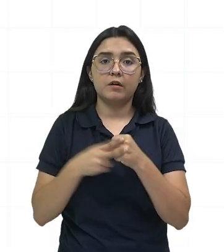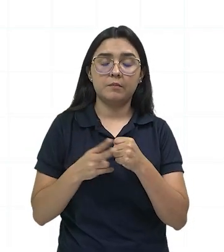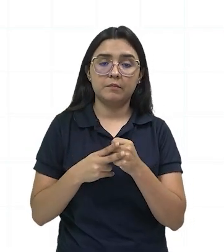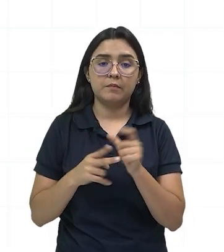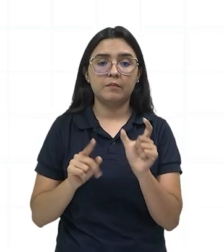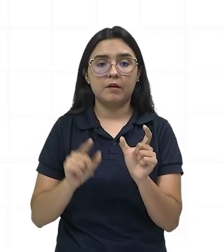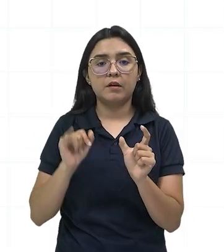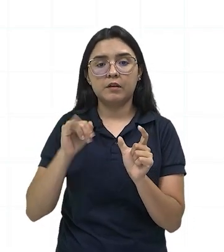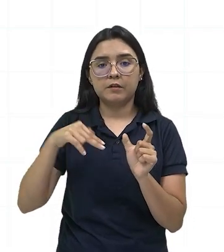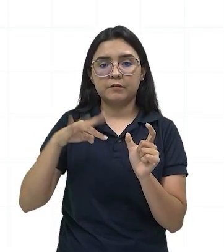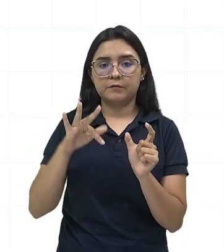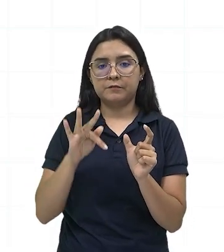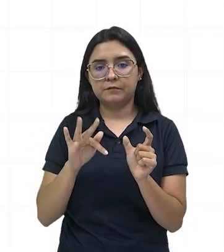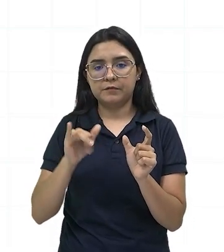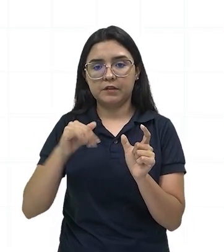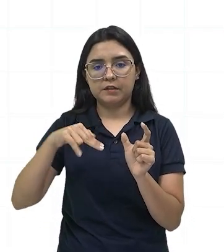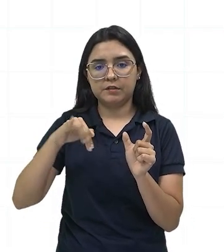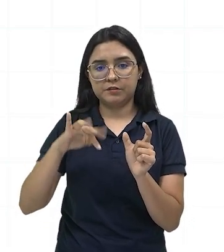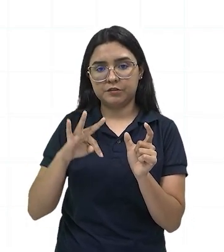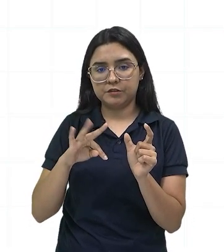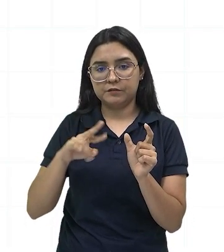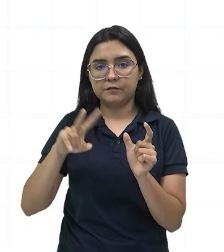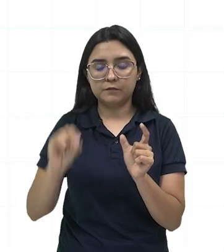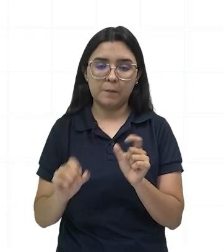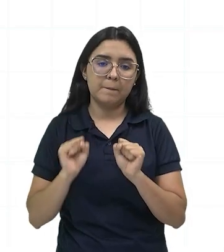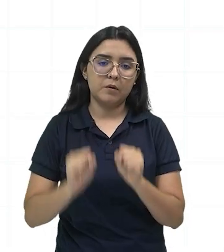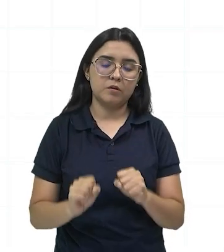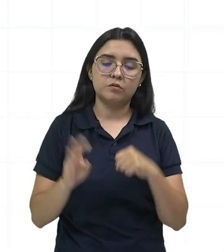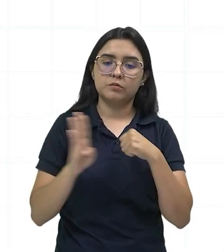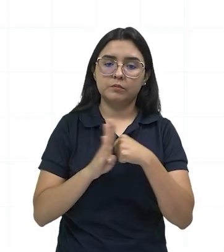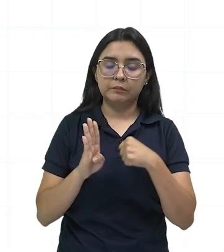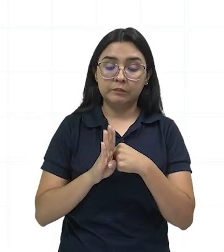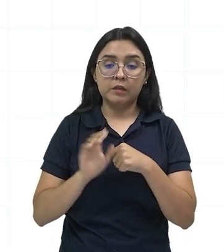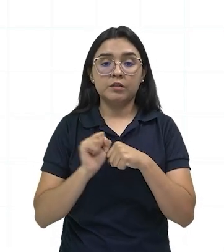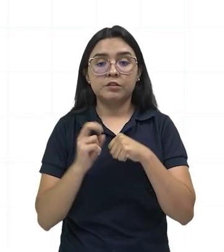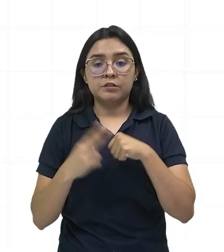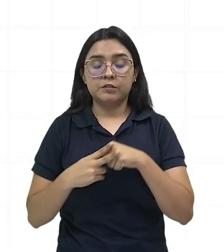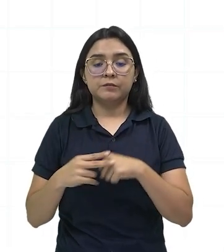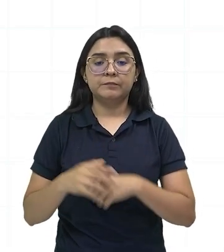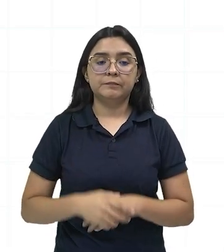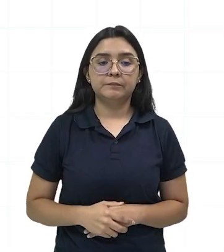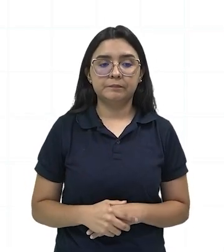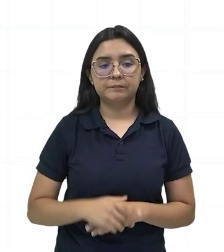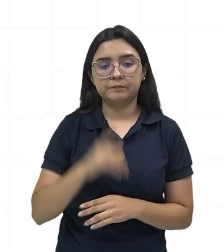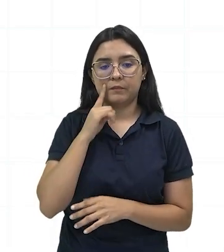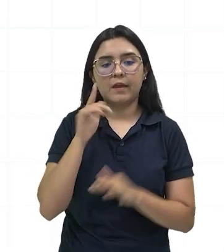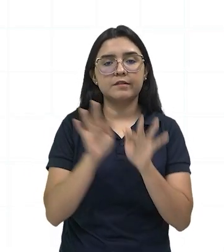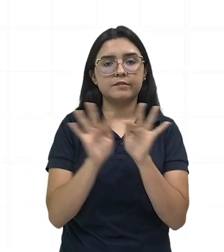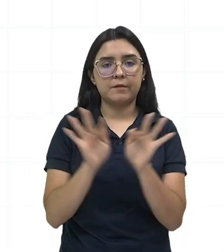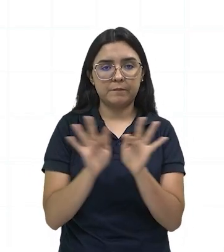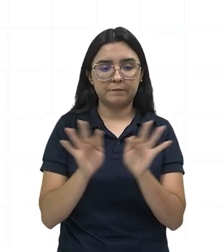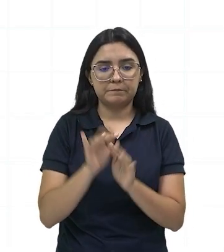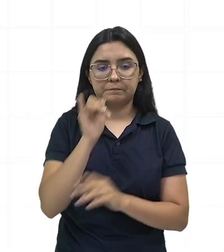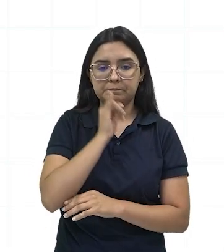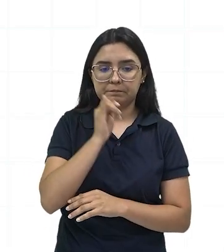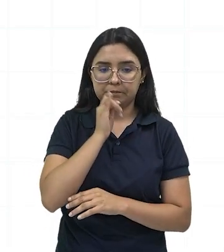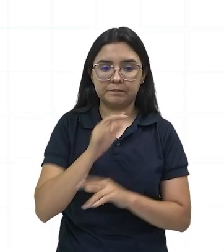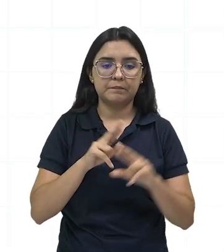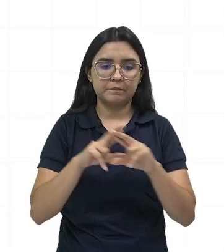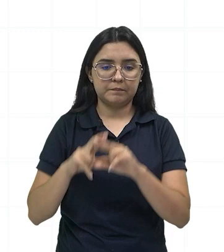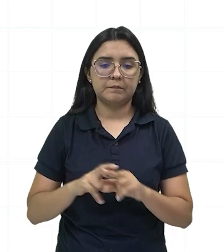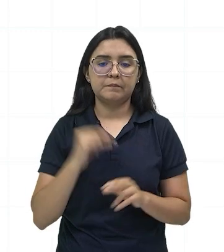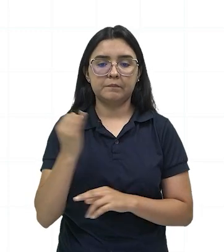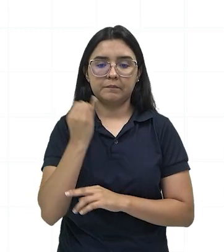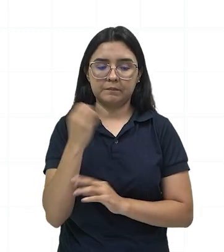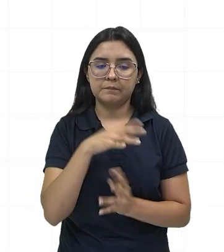no infinitivo. Ele pode ser usado como substantivo, adjetivo, advérbio. Olha lá. Reciclar é importante para o meio ambiente.